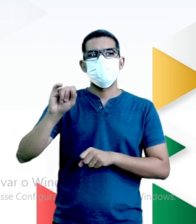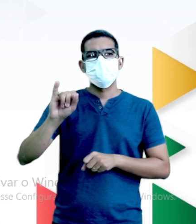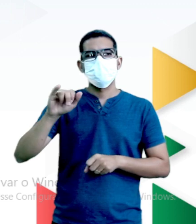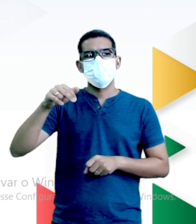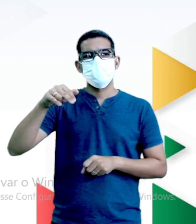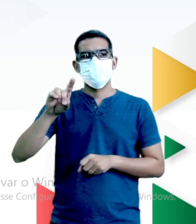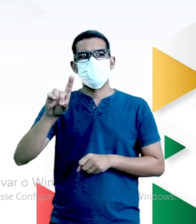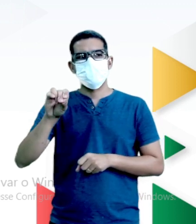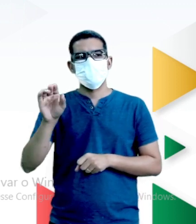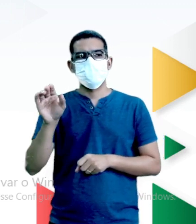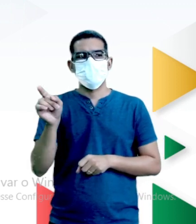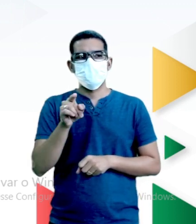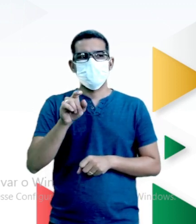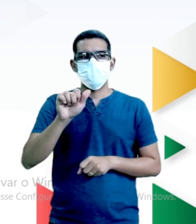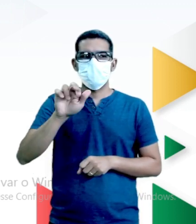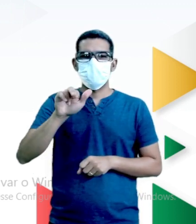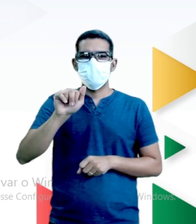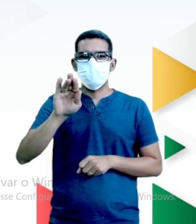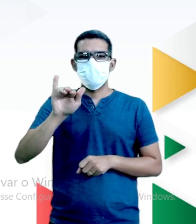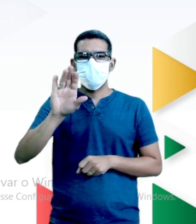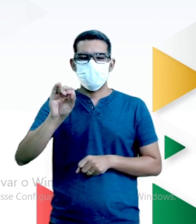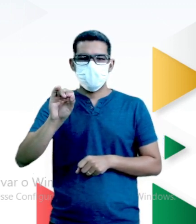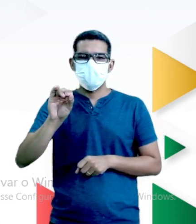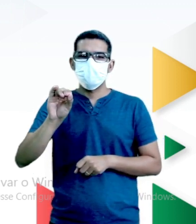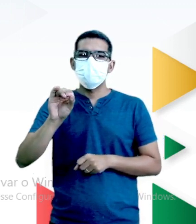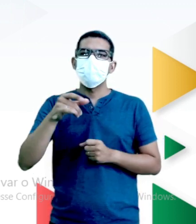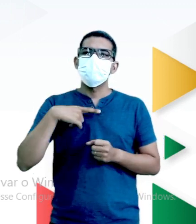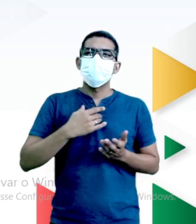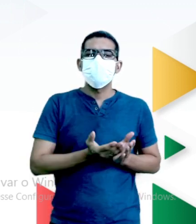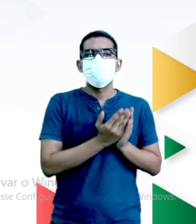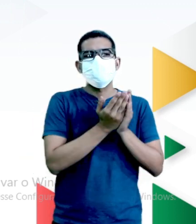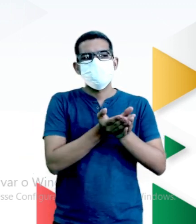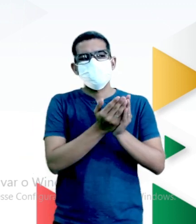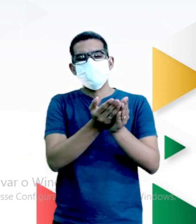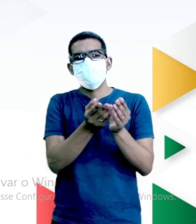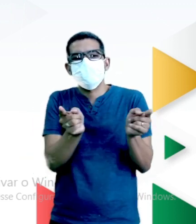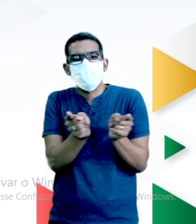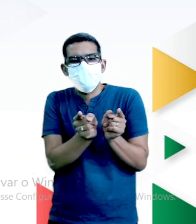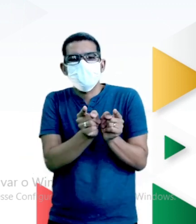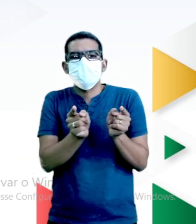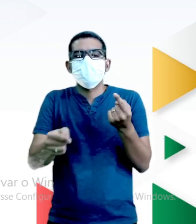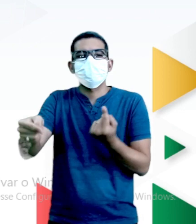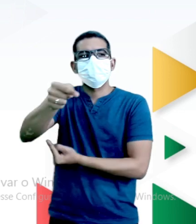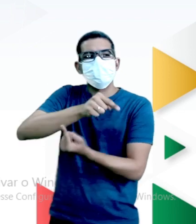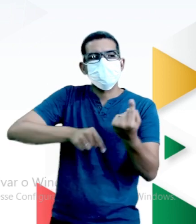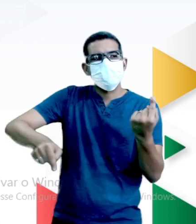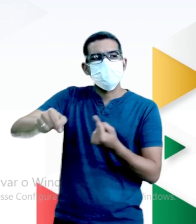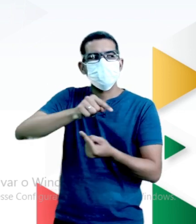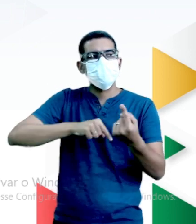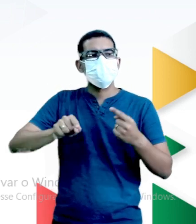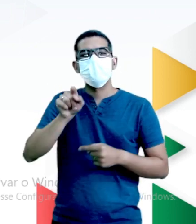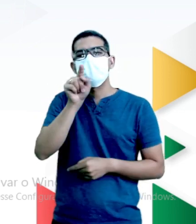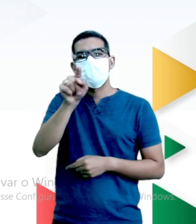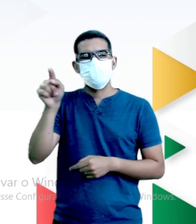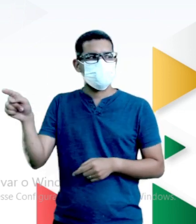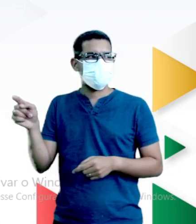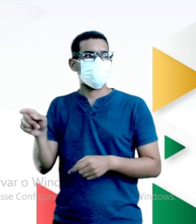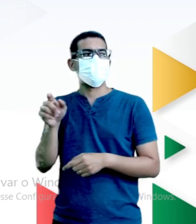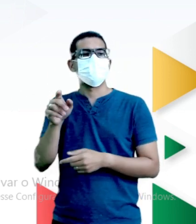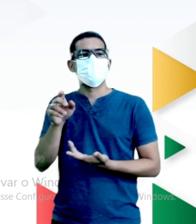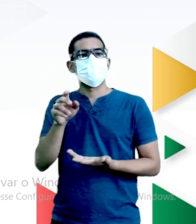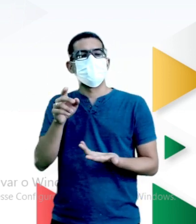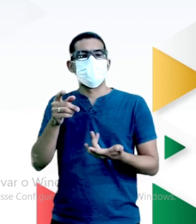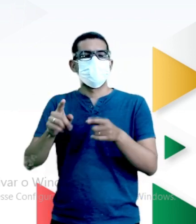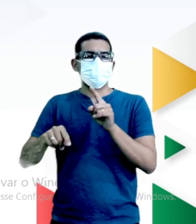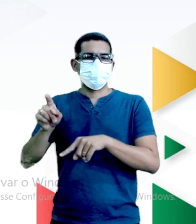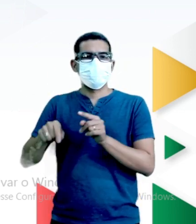Essa região era navegada pelos barquinhos que faziam as negociações dos utensílios